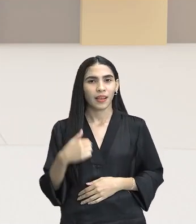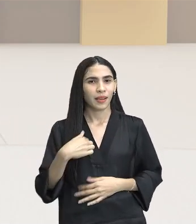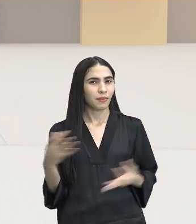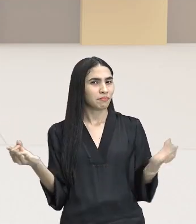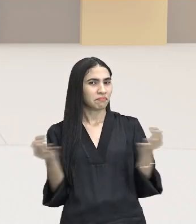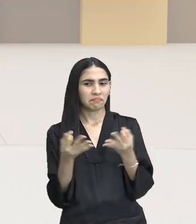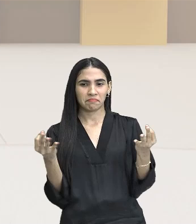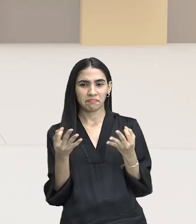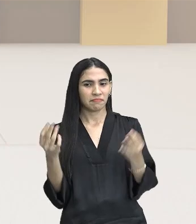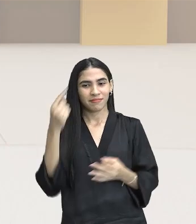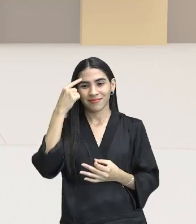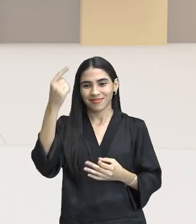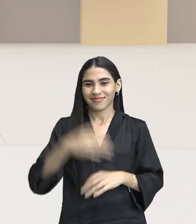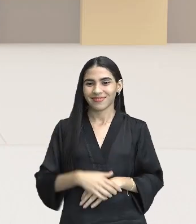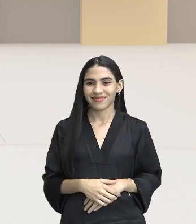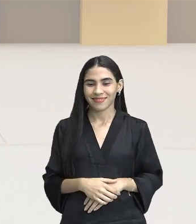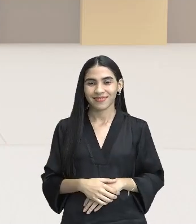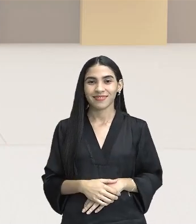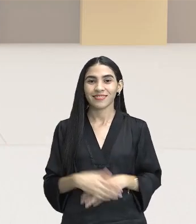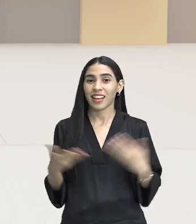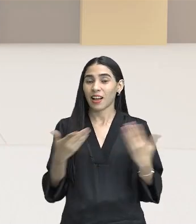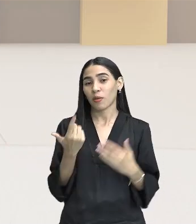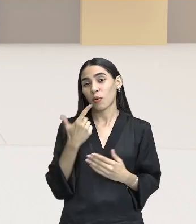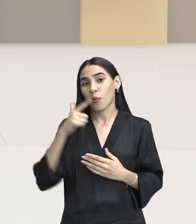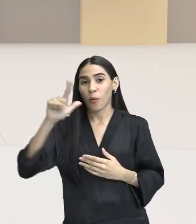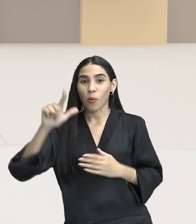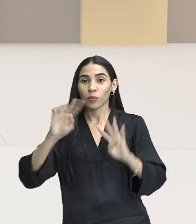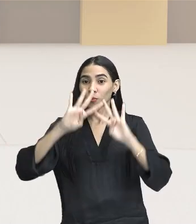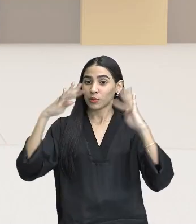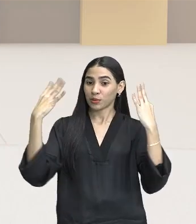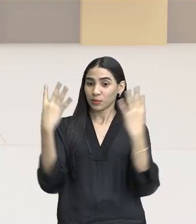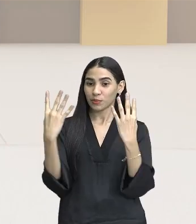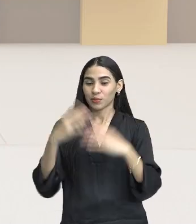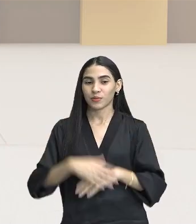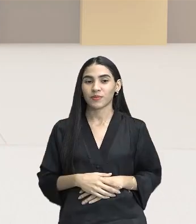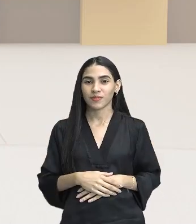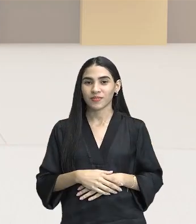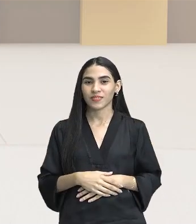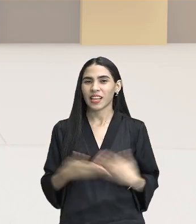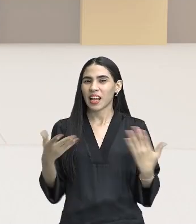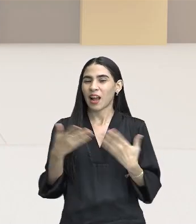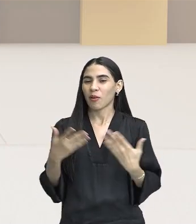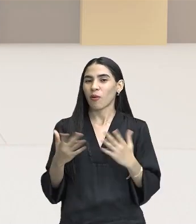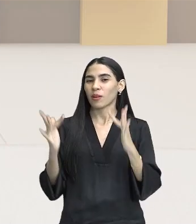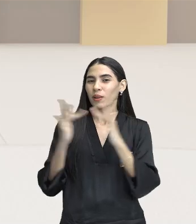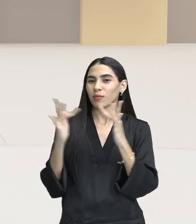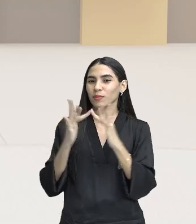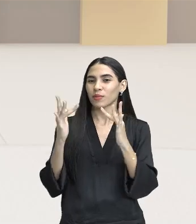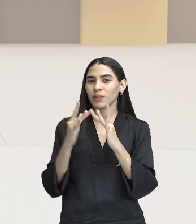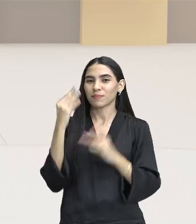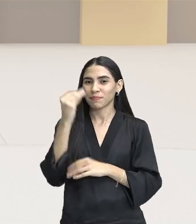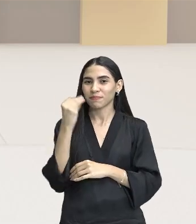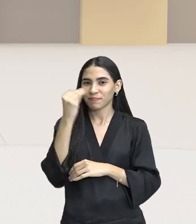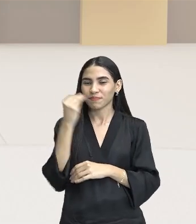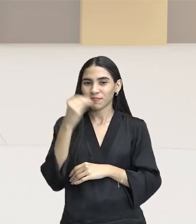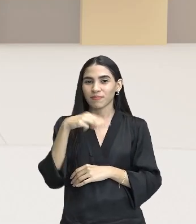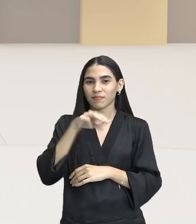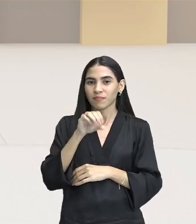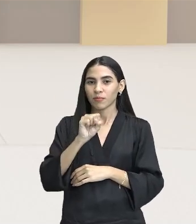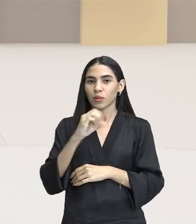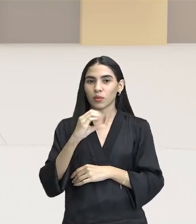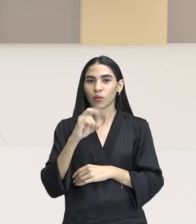excelente ideia. Vamos agora, gente, para o outro estúdio e vamos ficar cara a cara com o Moscovici no